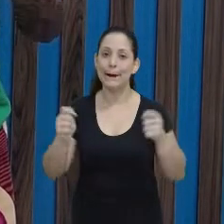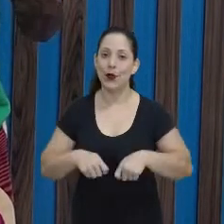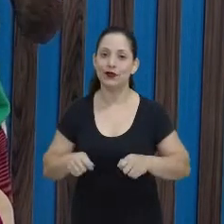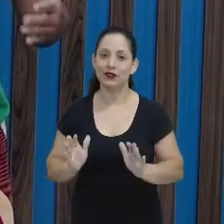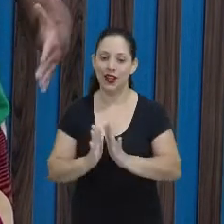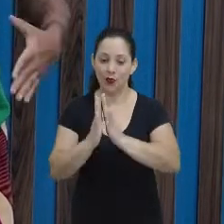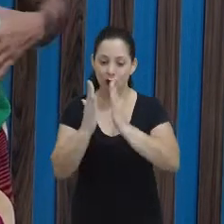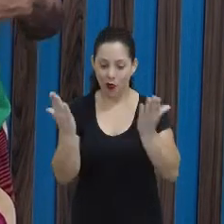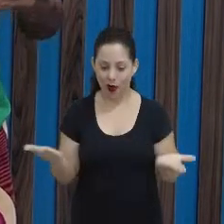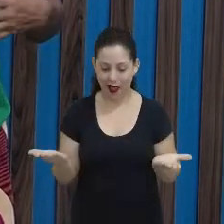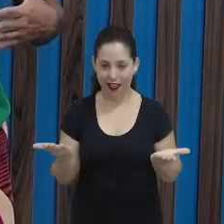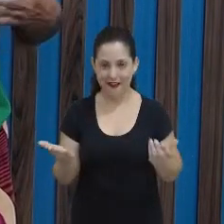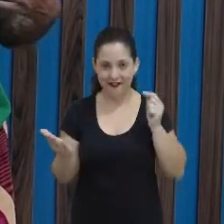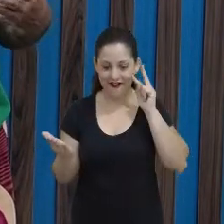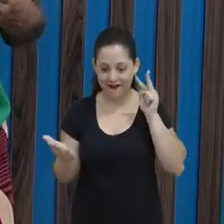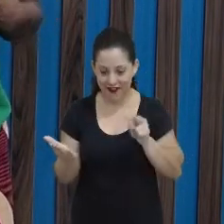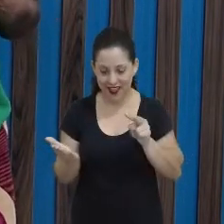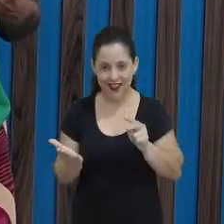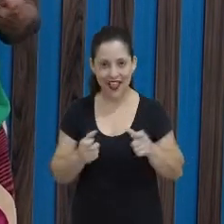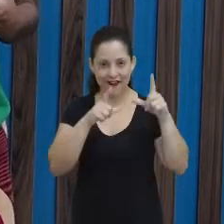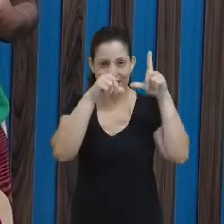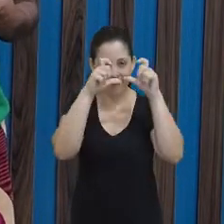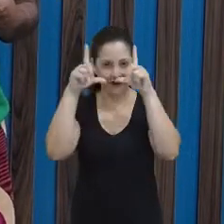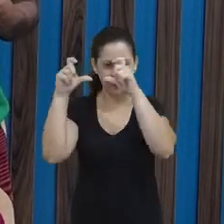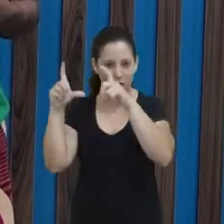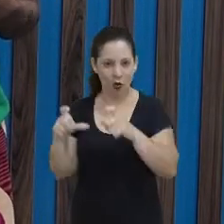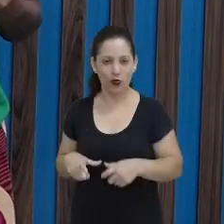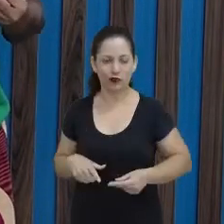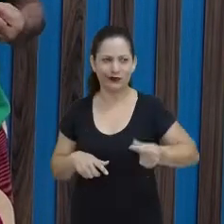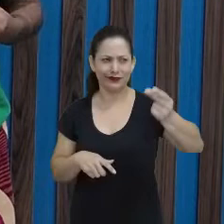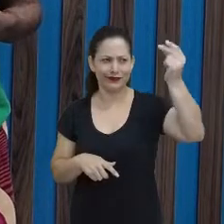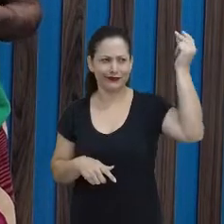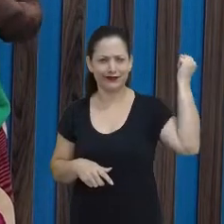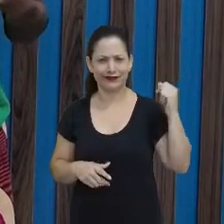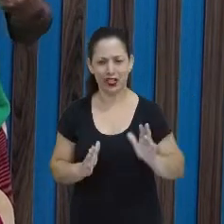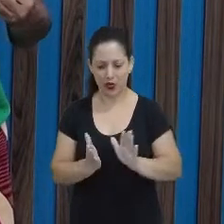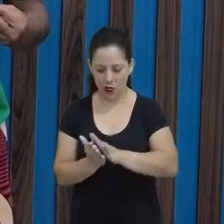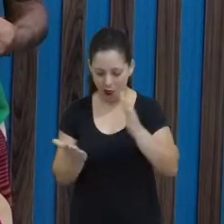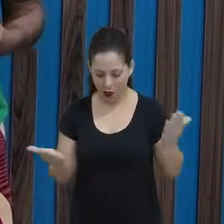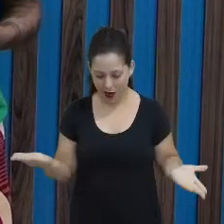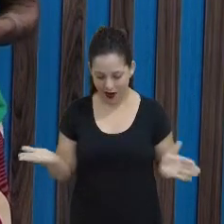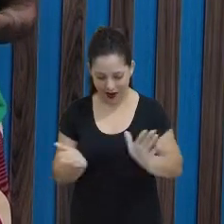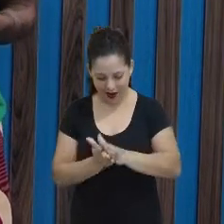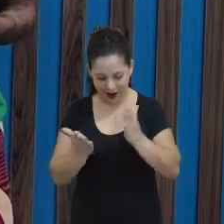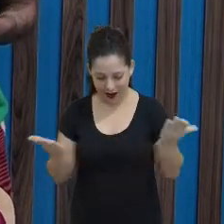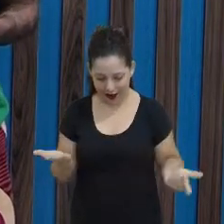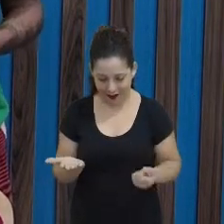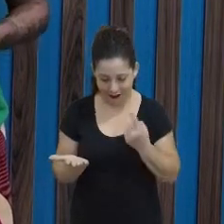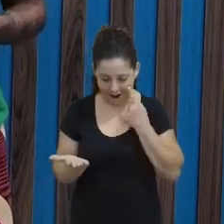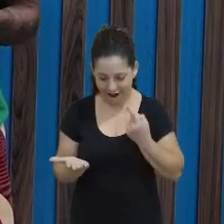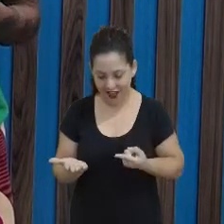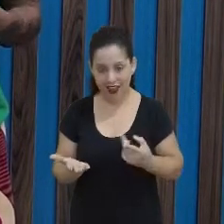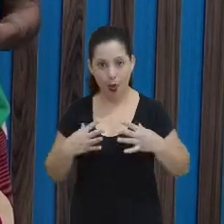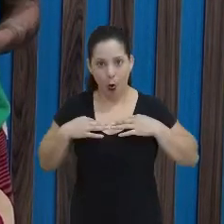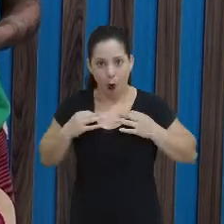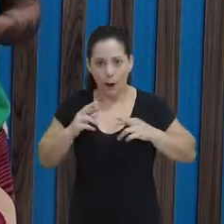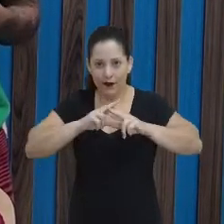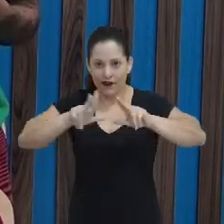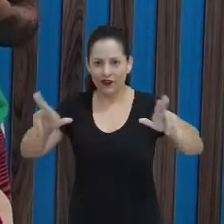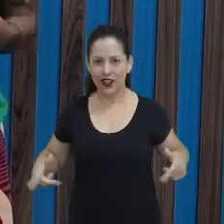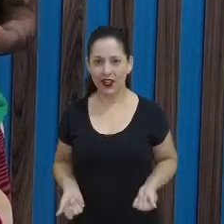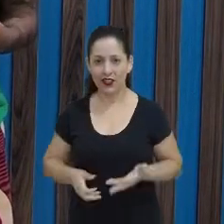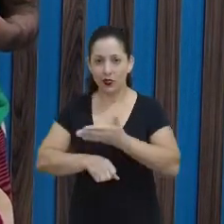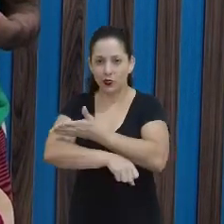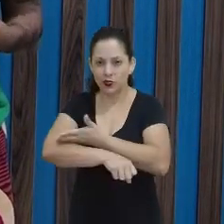seus avós. Você vê como as pessoas se vestiam diferente, trabalhavam de formas diferentes. Então, isso também